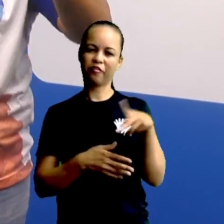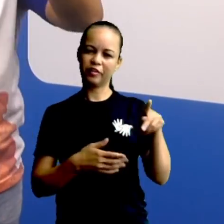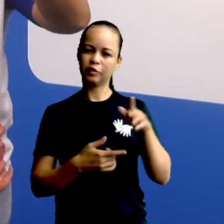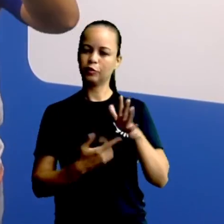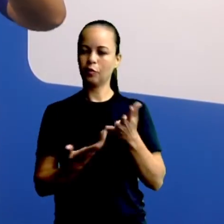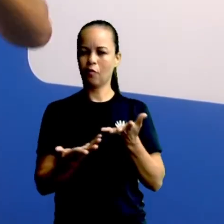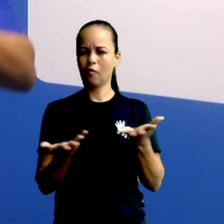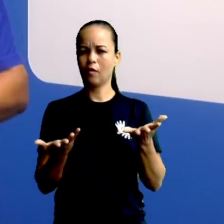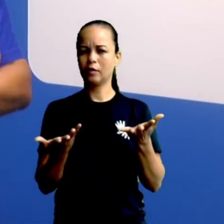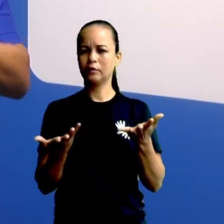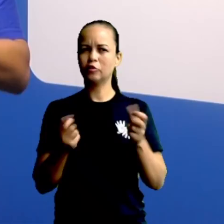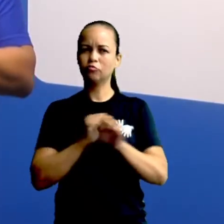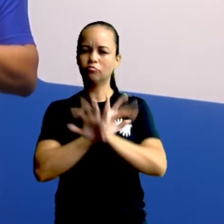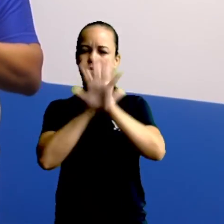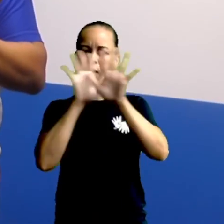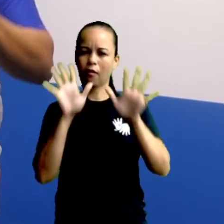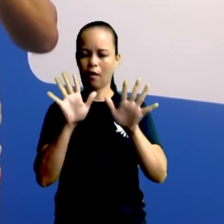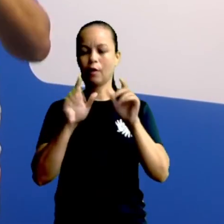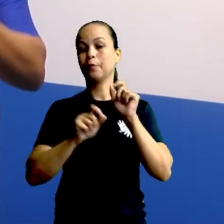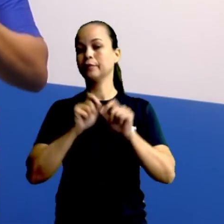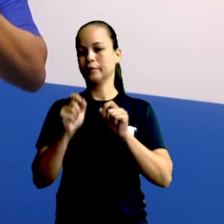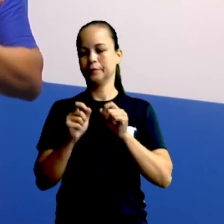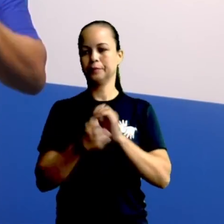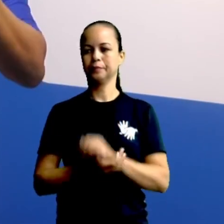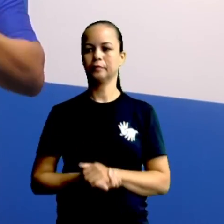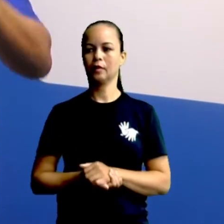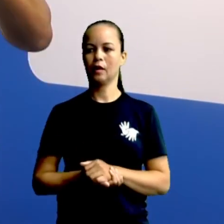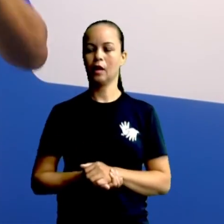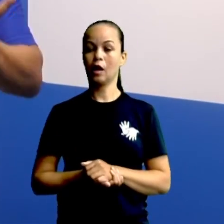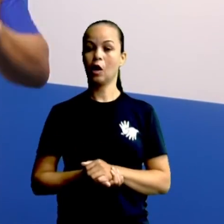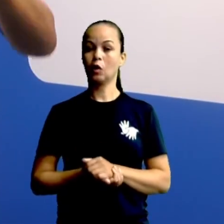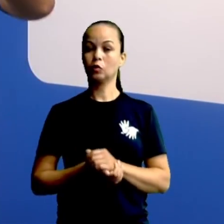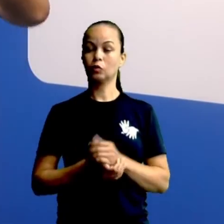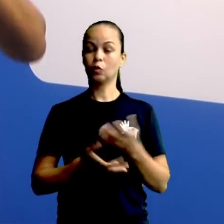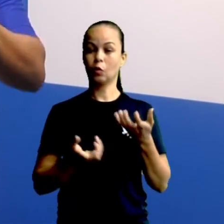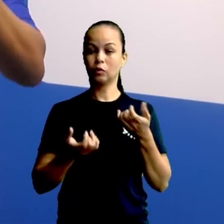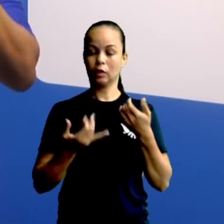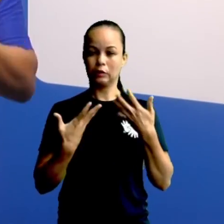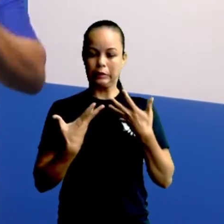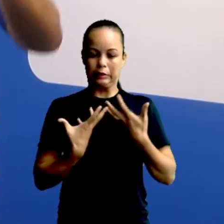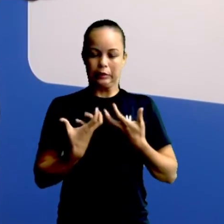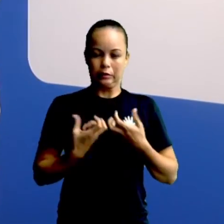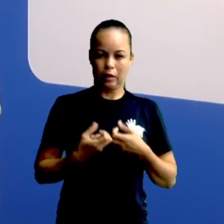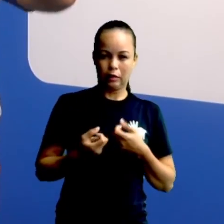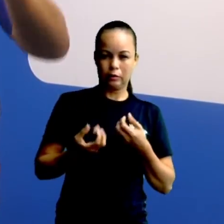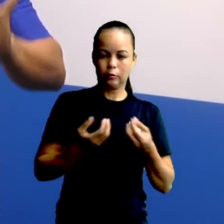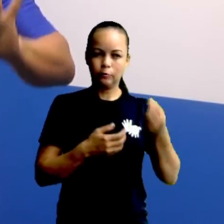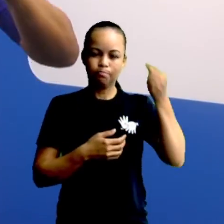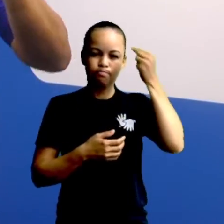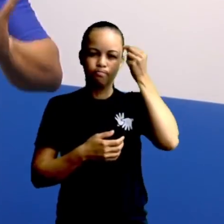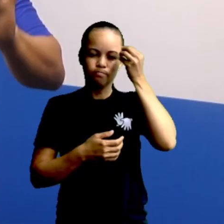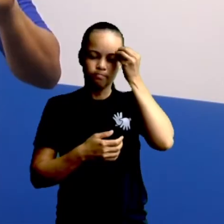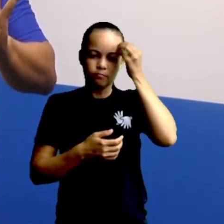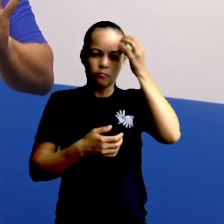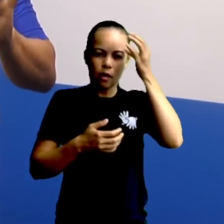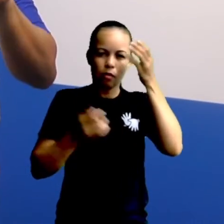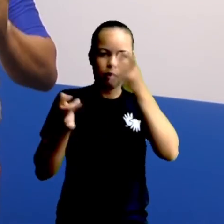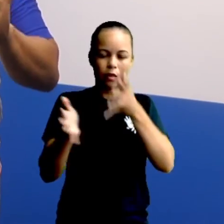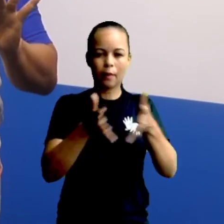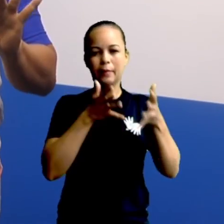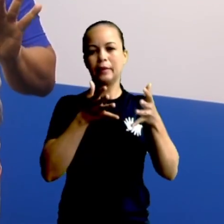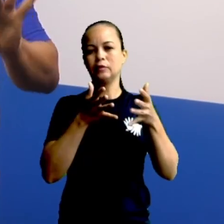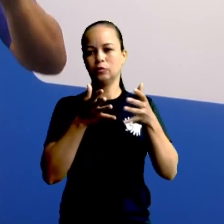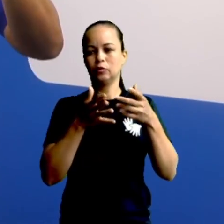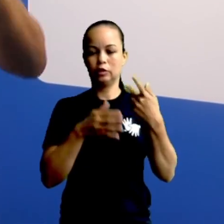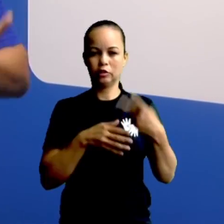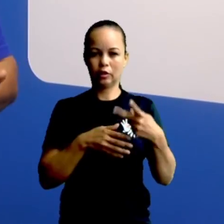deixar claro uma coisa. Que toda a mobilização energética, todo o gasto de ATP e de joules e joules de energia que nós